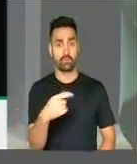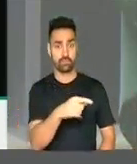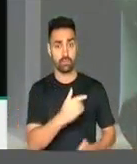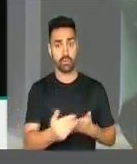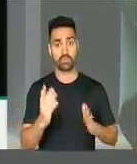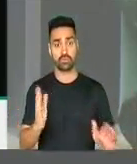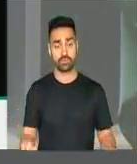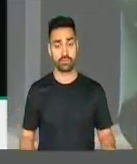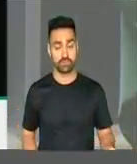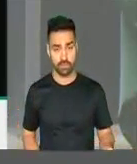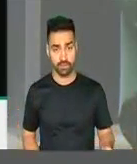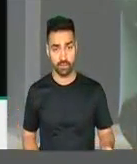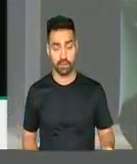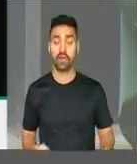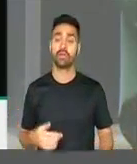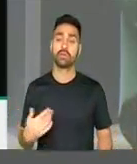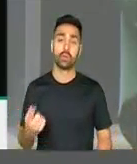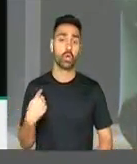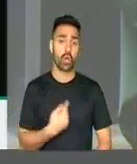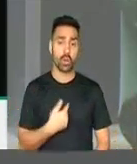1984.